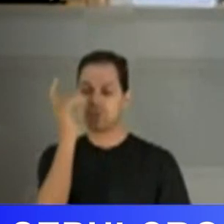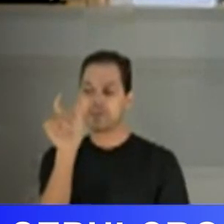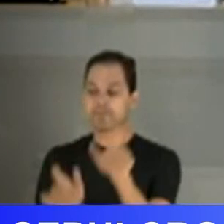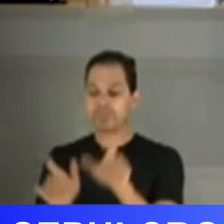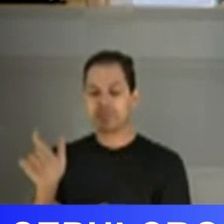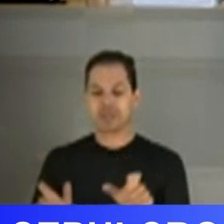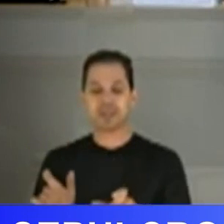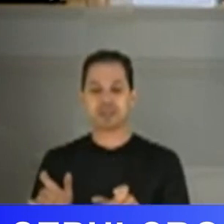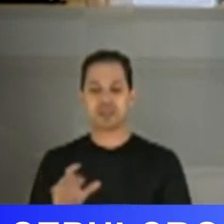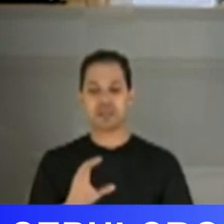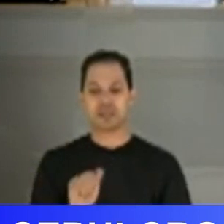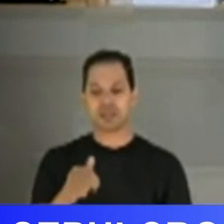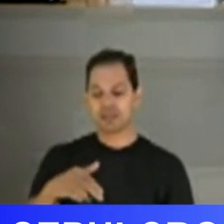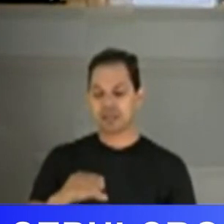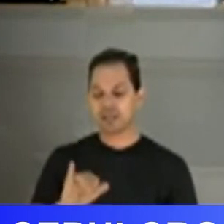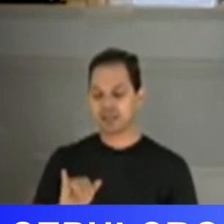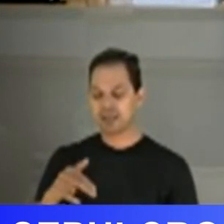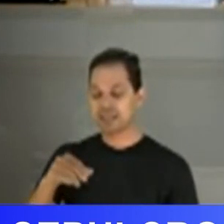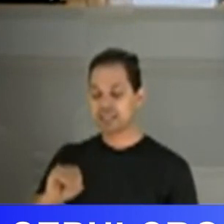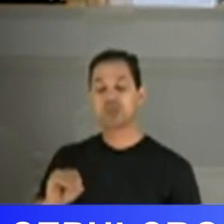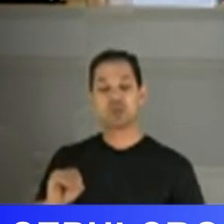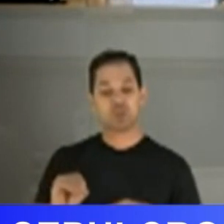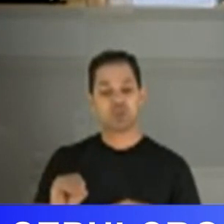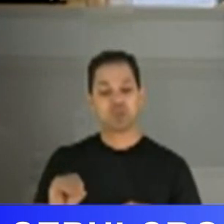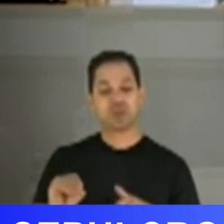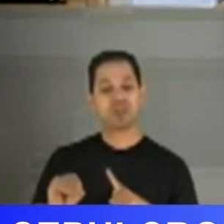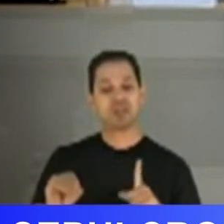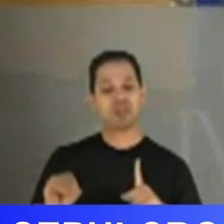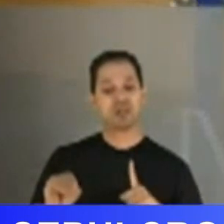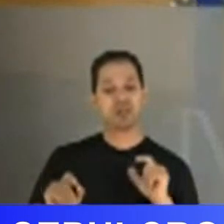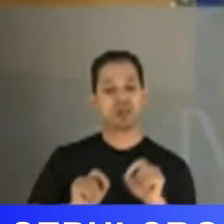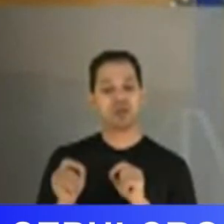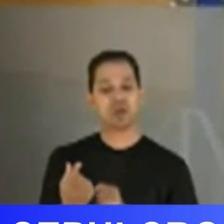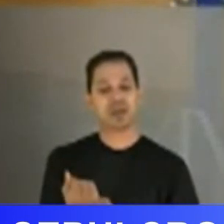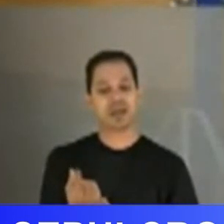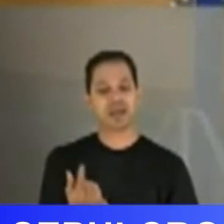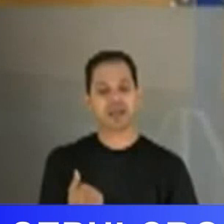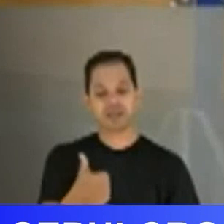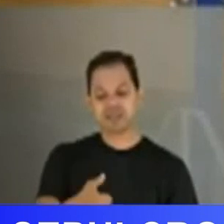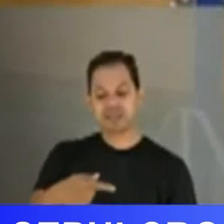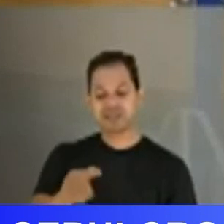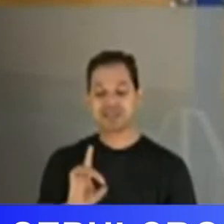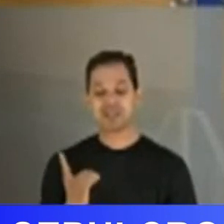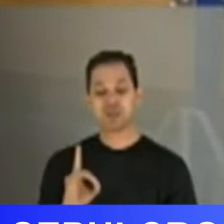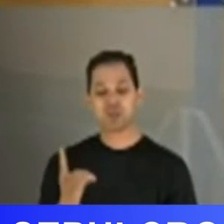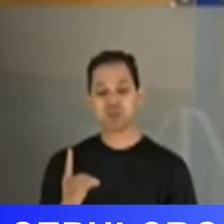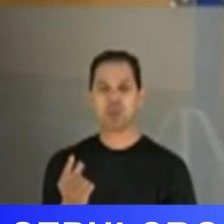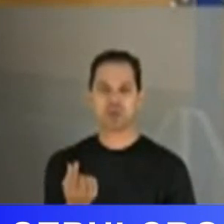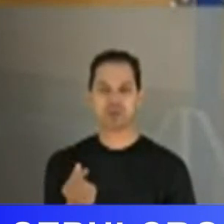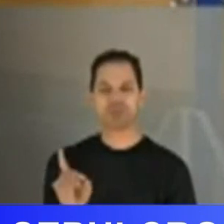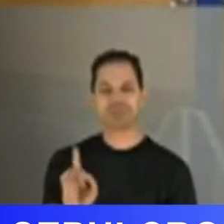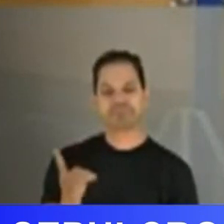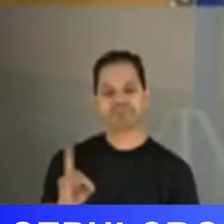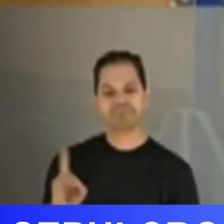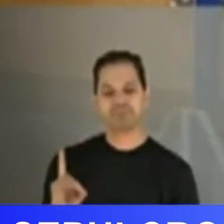com a Cancino, por exemplo, que tinha exatamente o valor de $17,